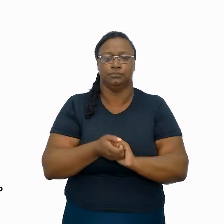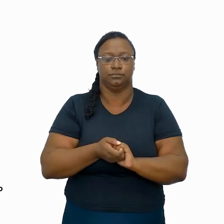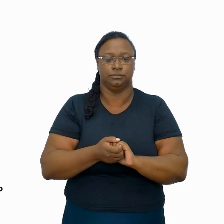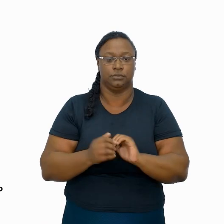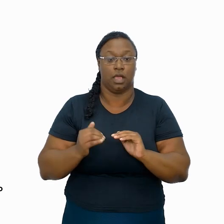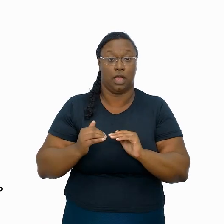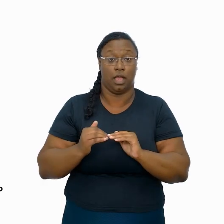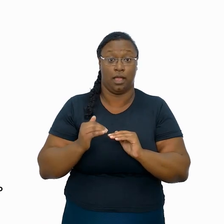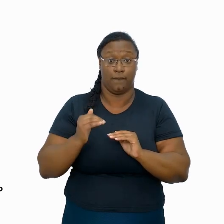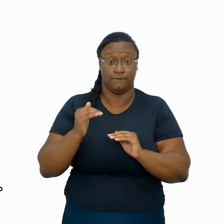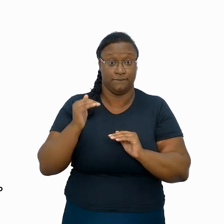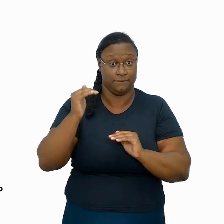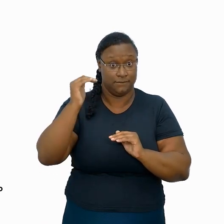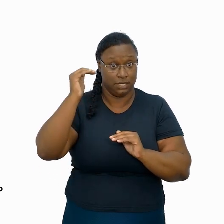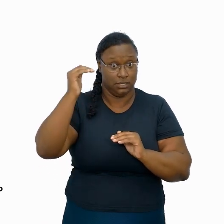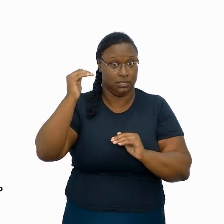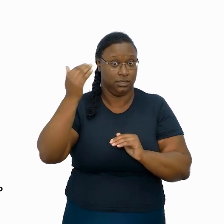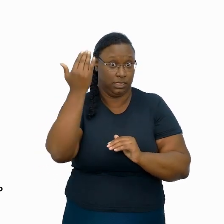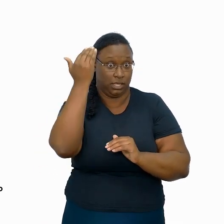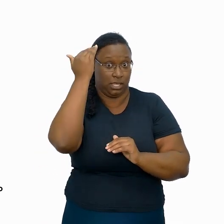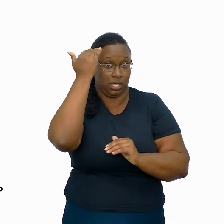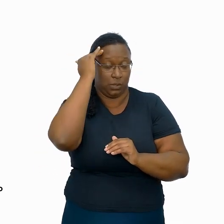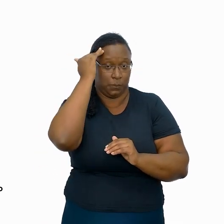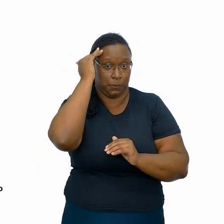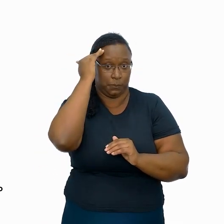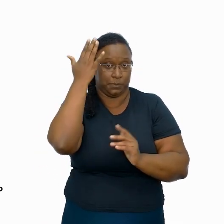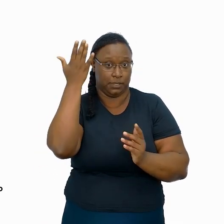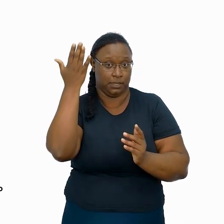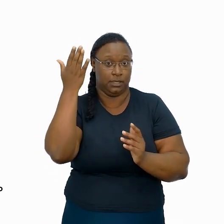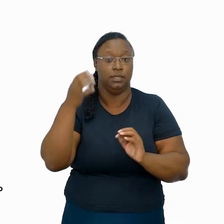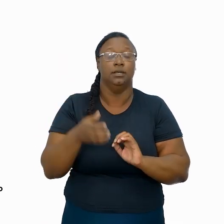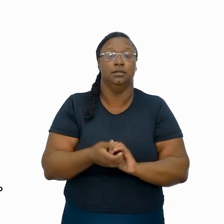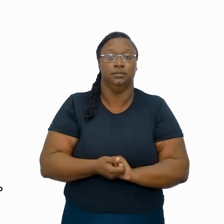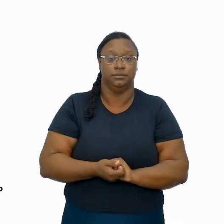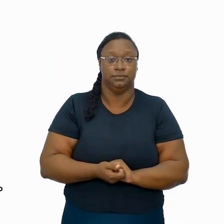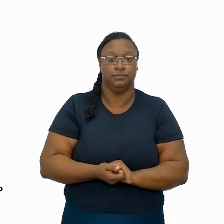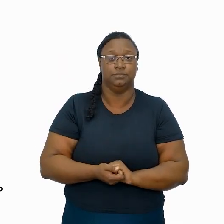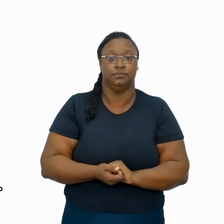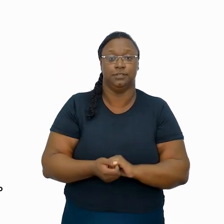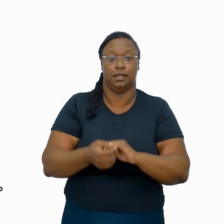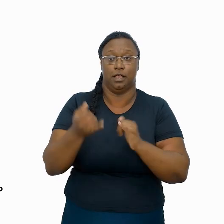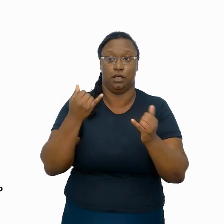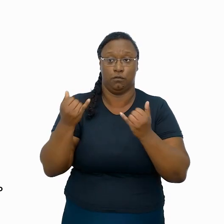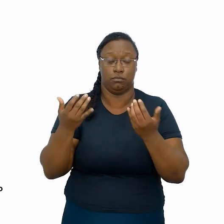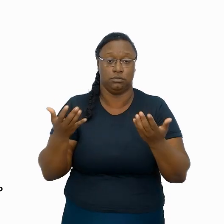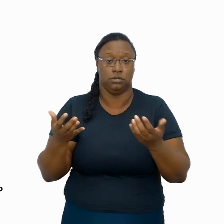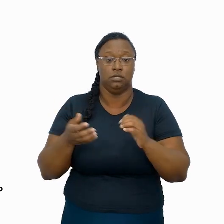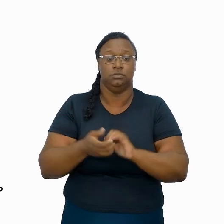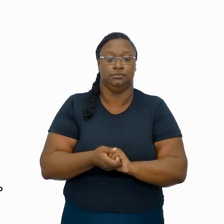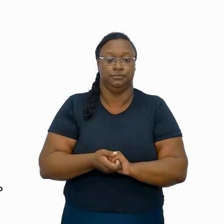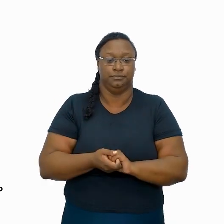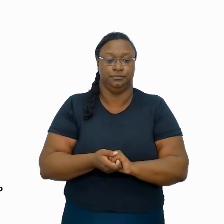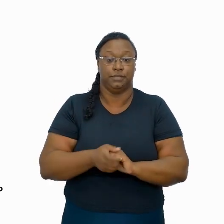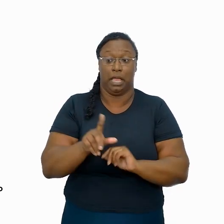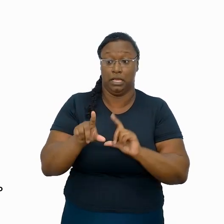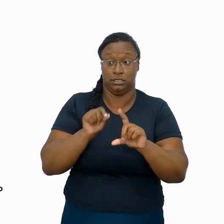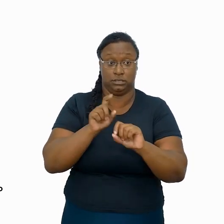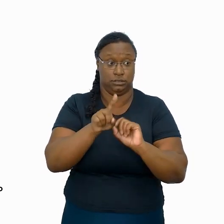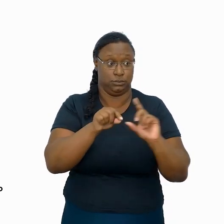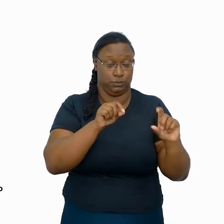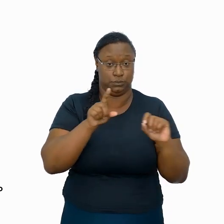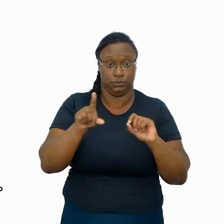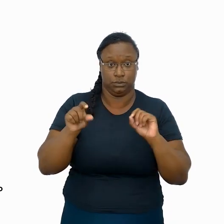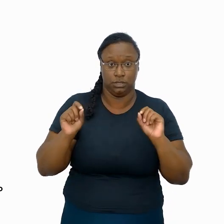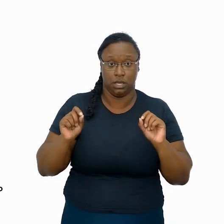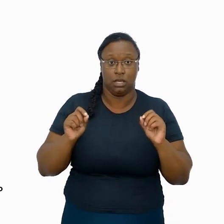aumentando assim, né, a complexidade, né, na compreensão das informações, selecionar conteúdos conceituais